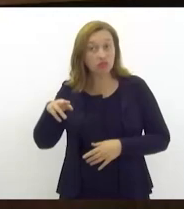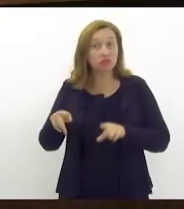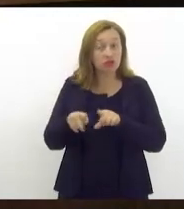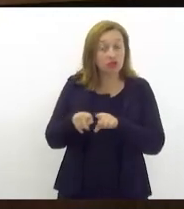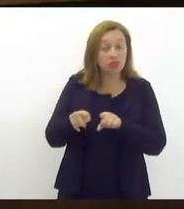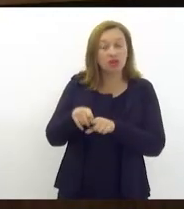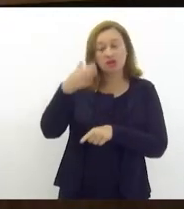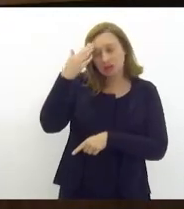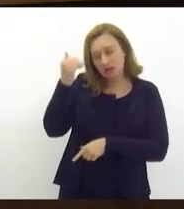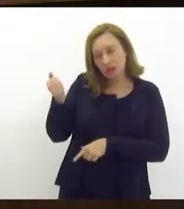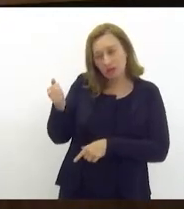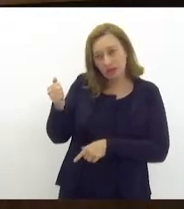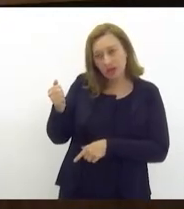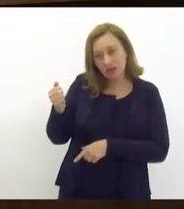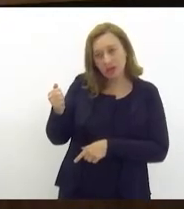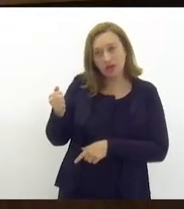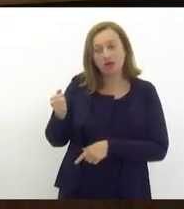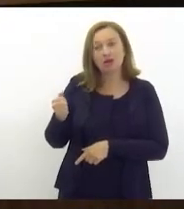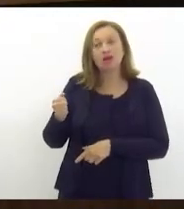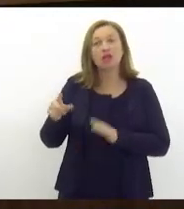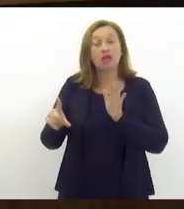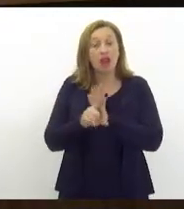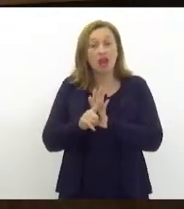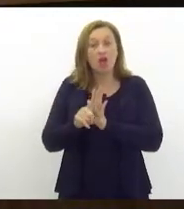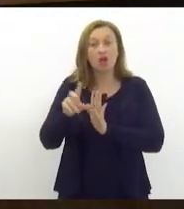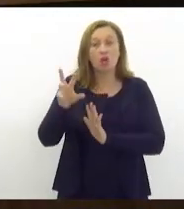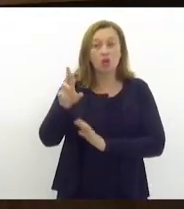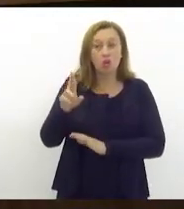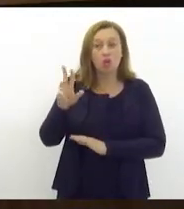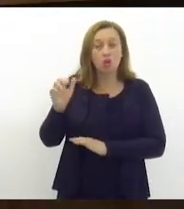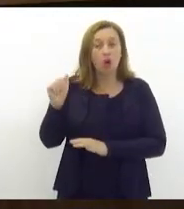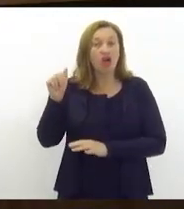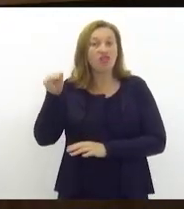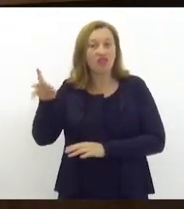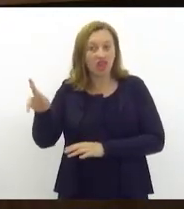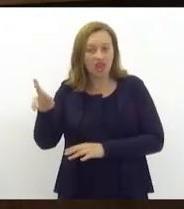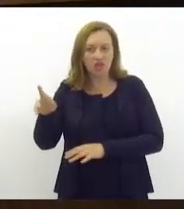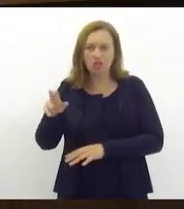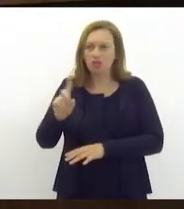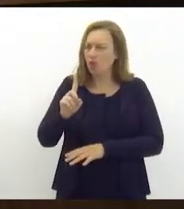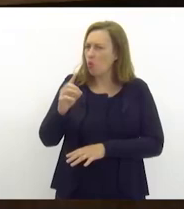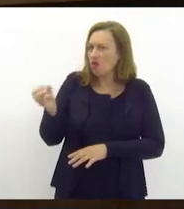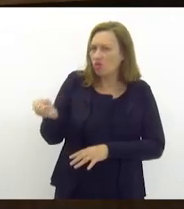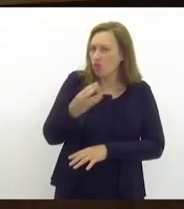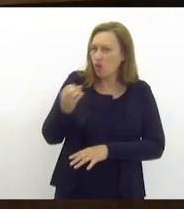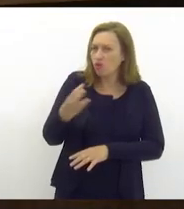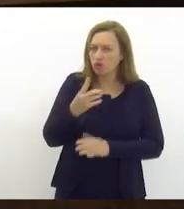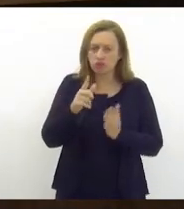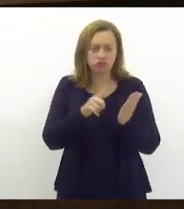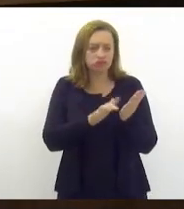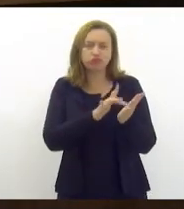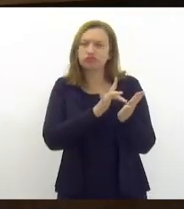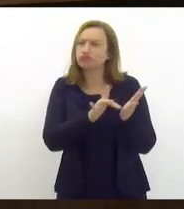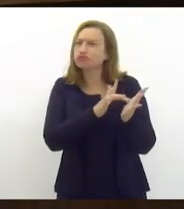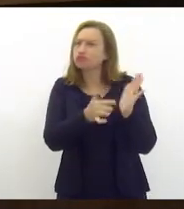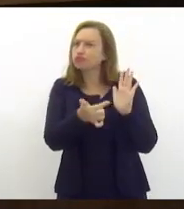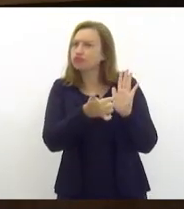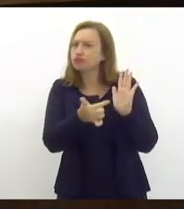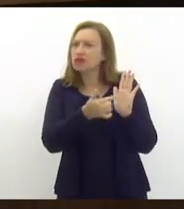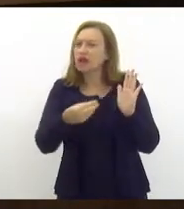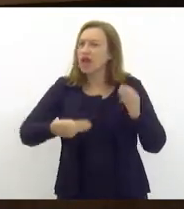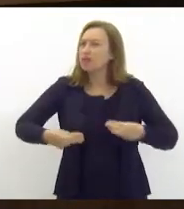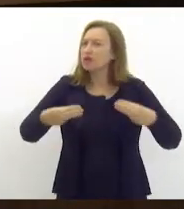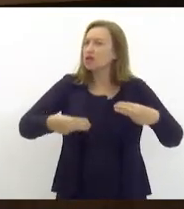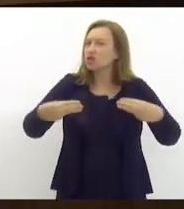deve saber do passivo da Lei Rouanet, que não é novidade para ninguém, está aqui no meu telefone. Então, se a